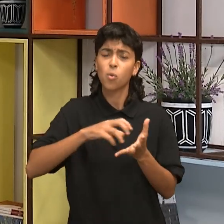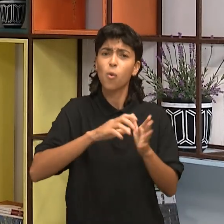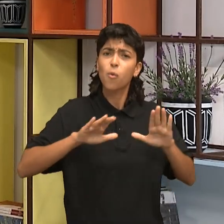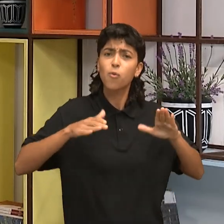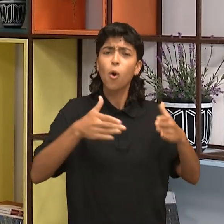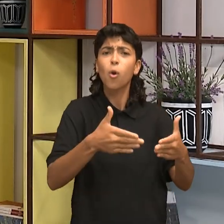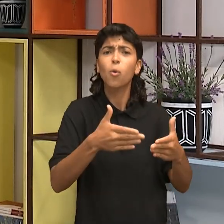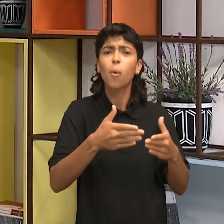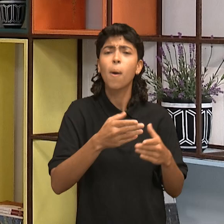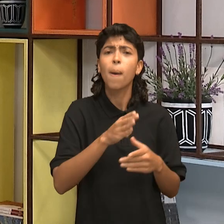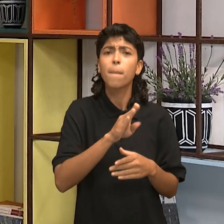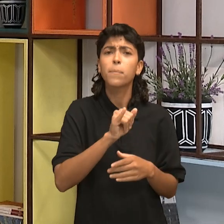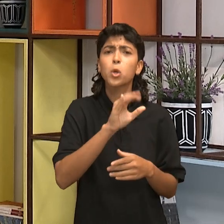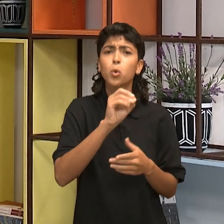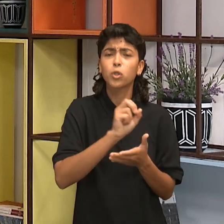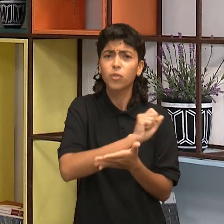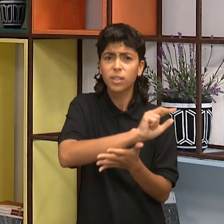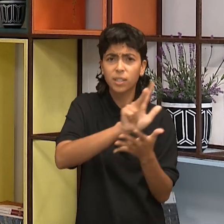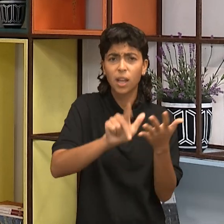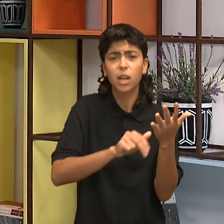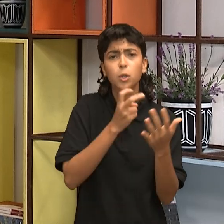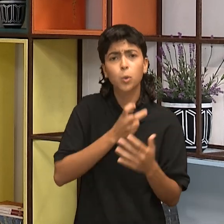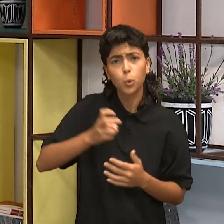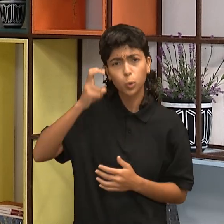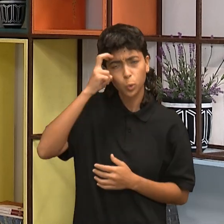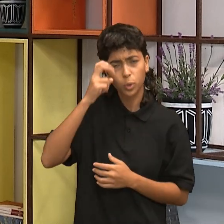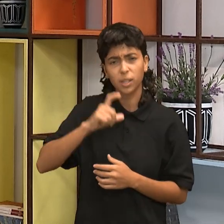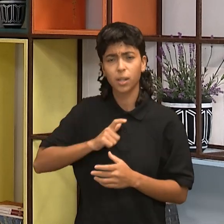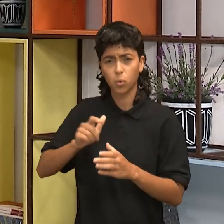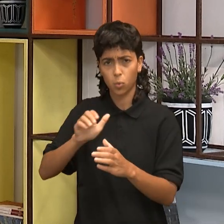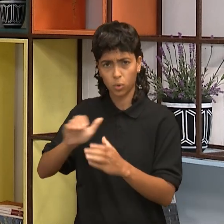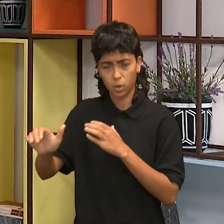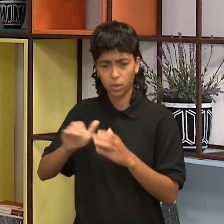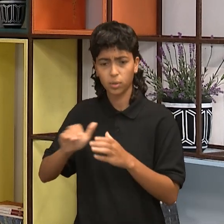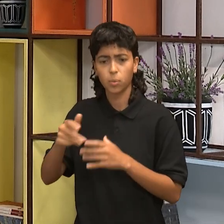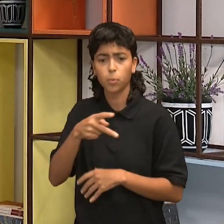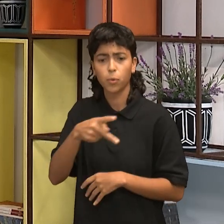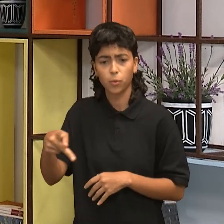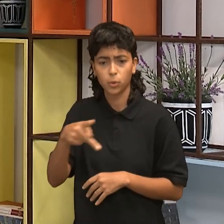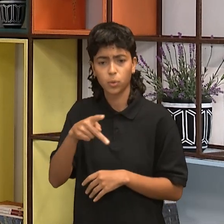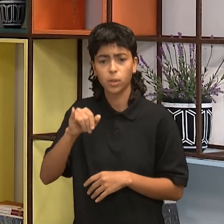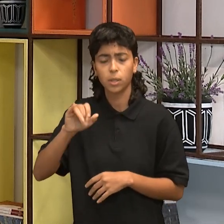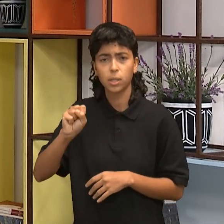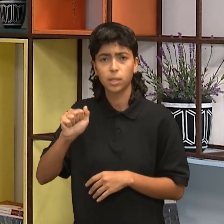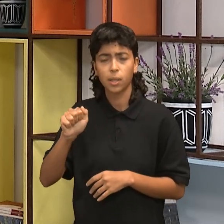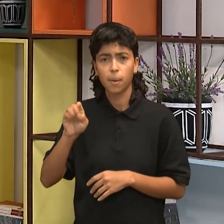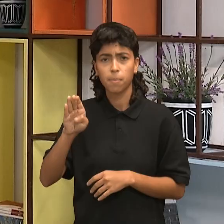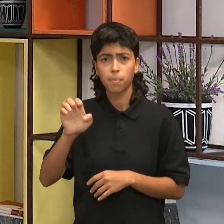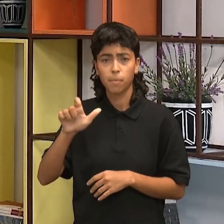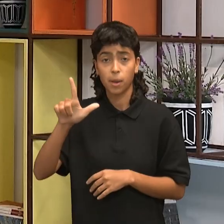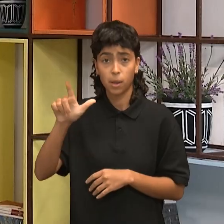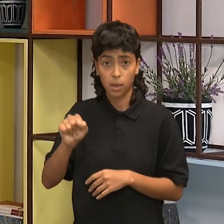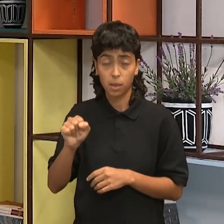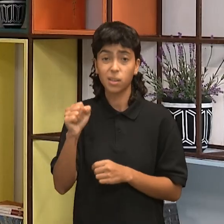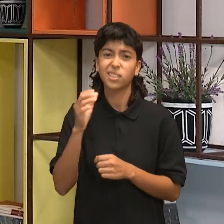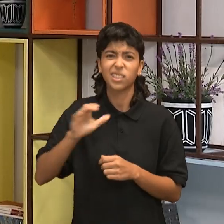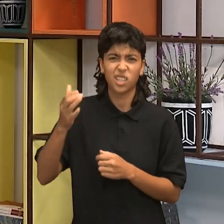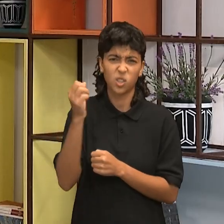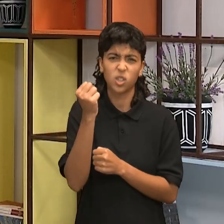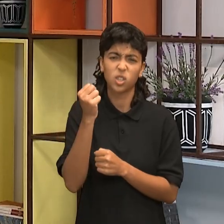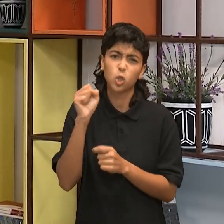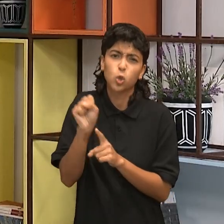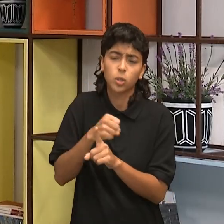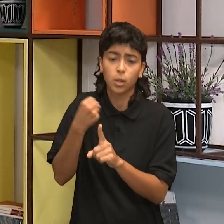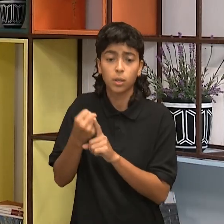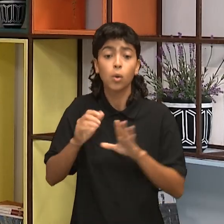Ela é coordenada pela professora Isabela Tamazo, da Faculdade de Ciências Sociais. O foco são os patrimônios culturais